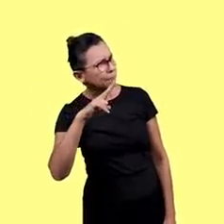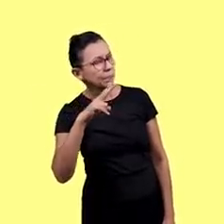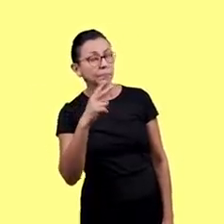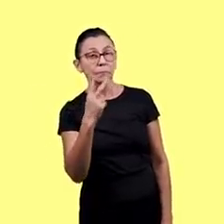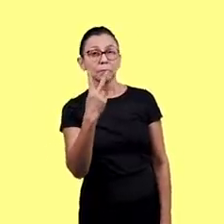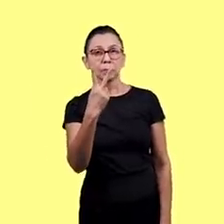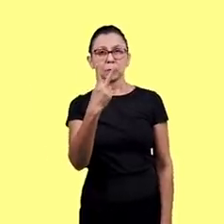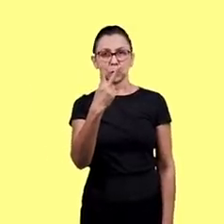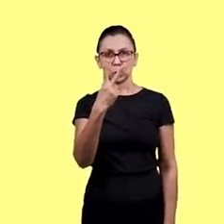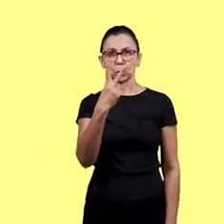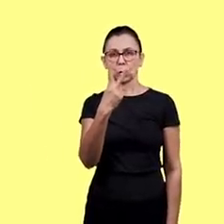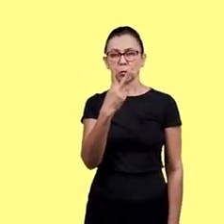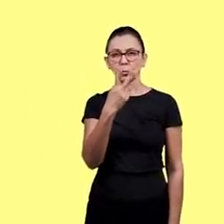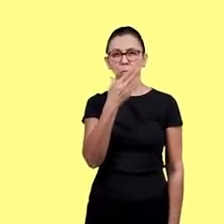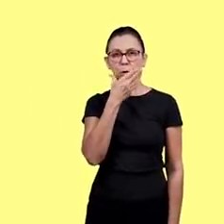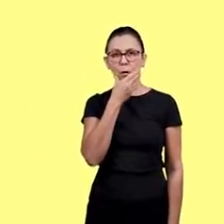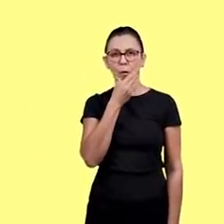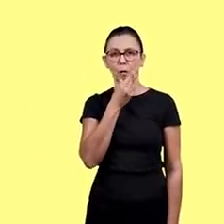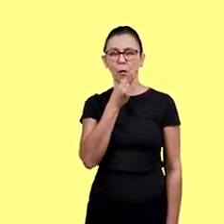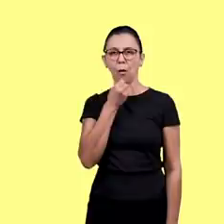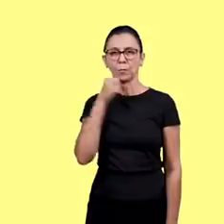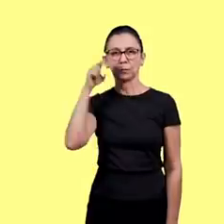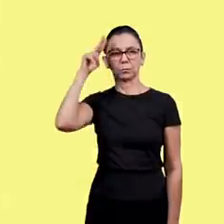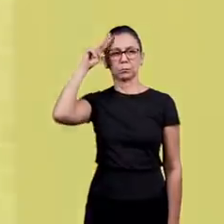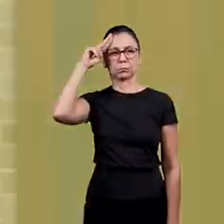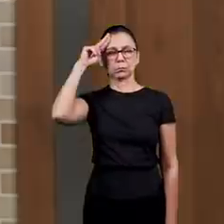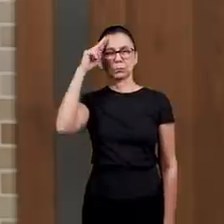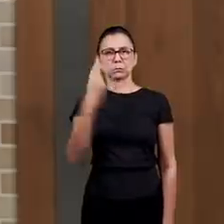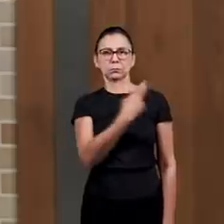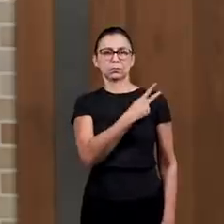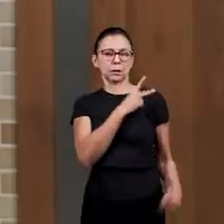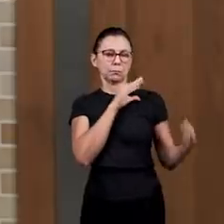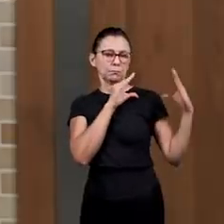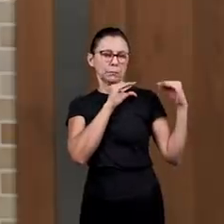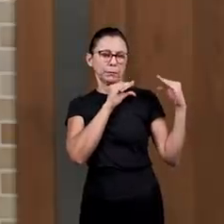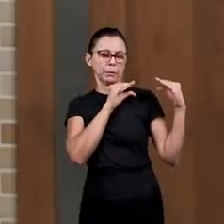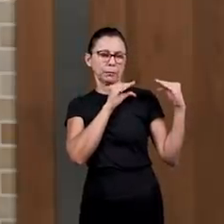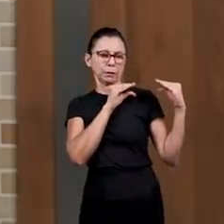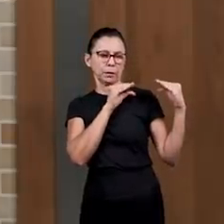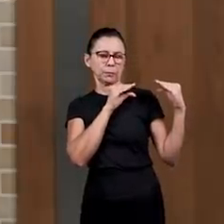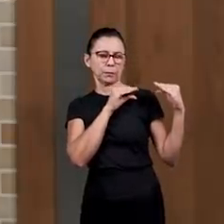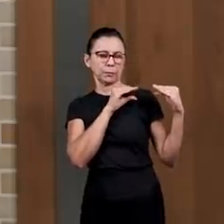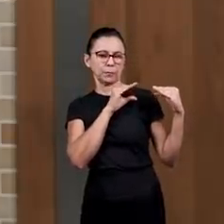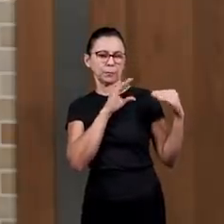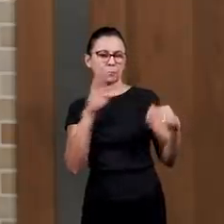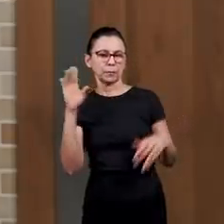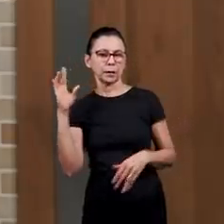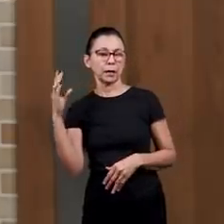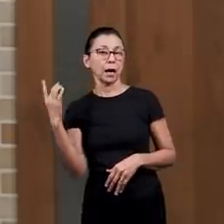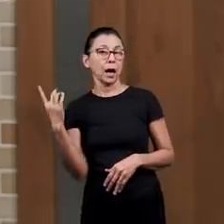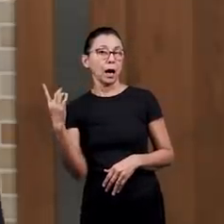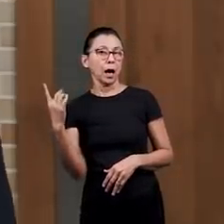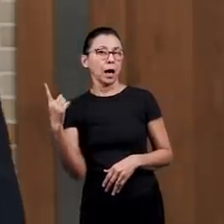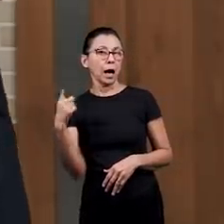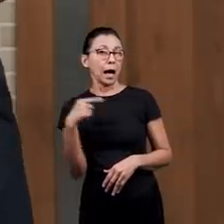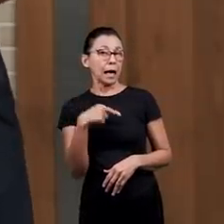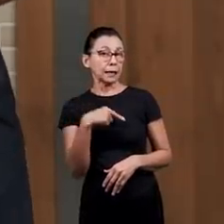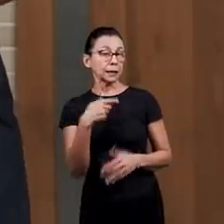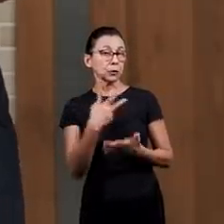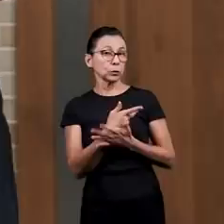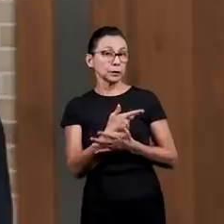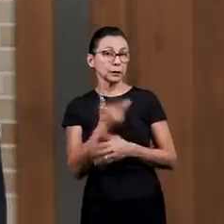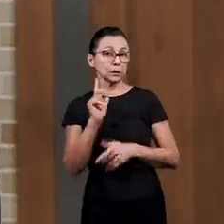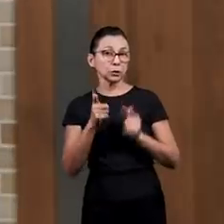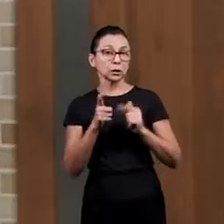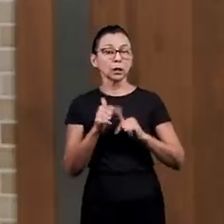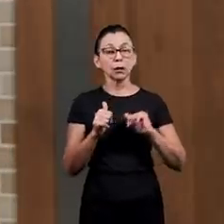ele viu dois soldados conversando. E ele ouviu o que eles falavam. E um contou para o outro um sonho